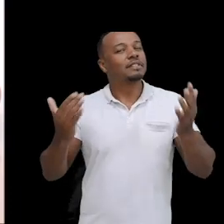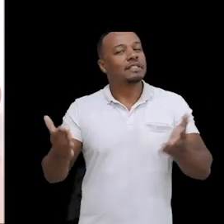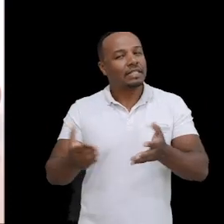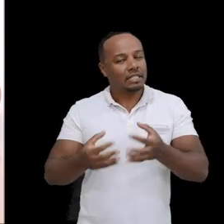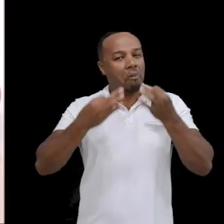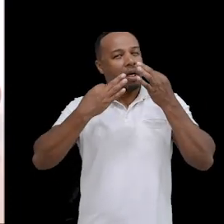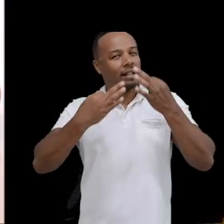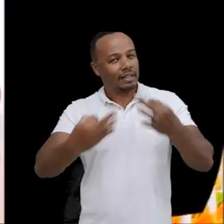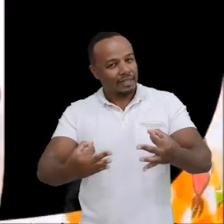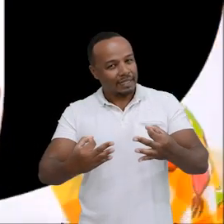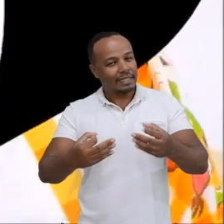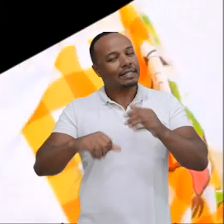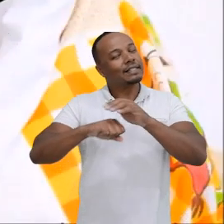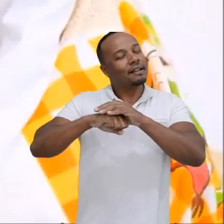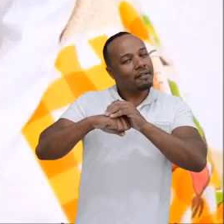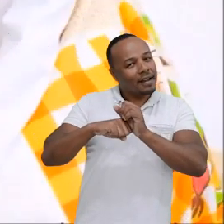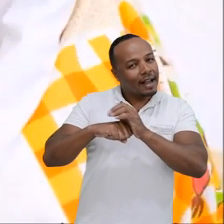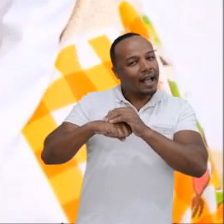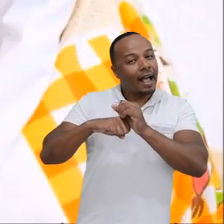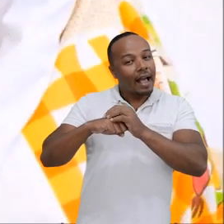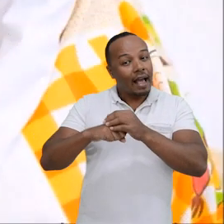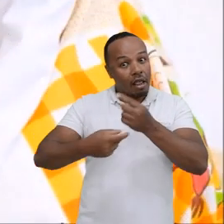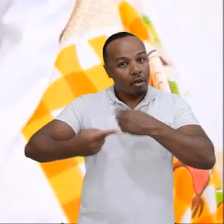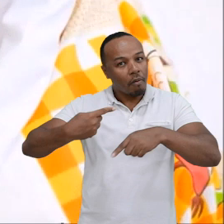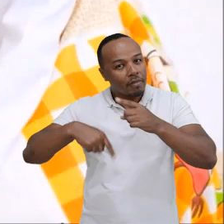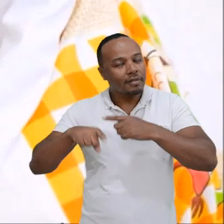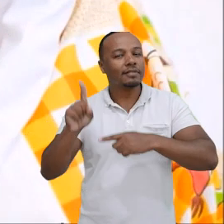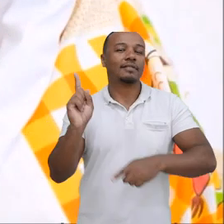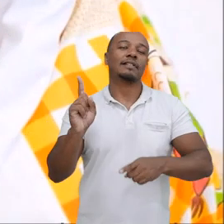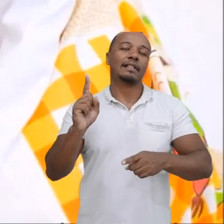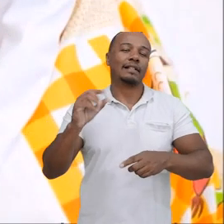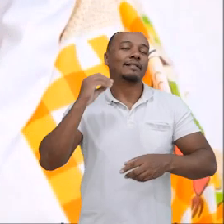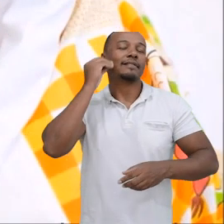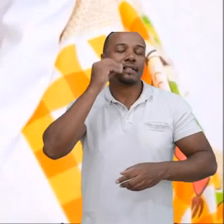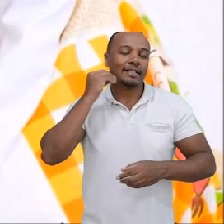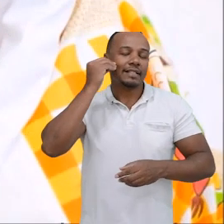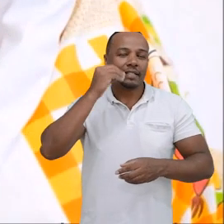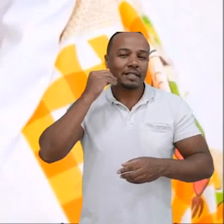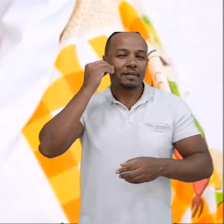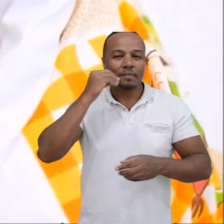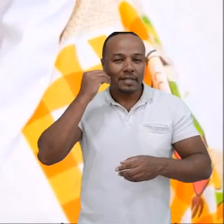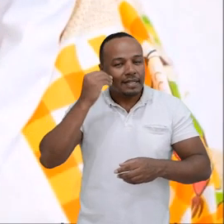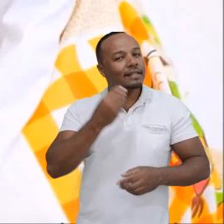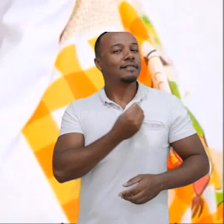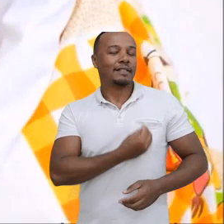dos estímulos, atenção, afeto, oportunidades e